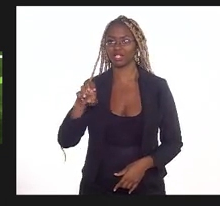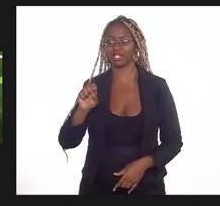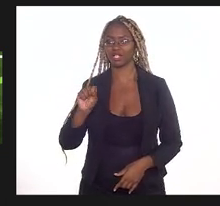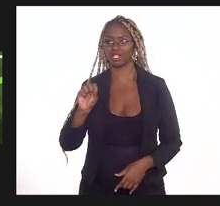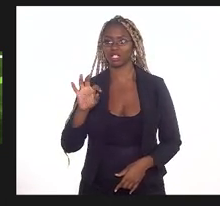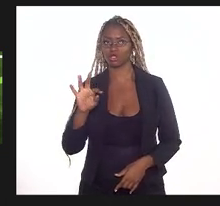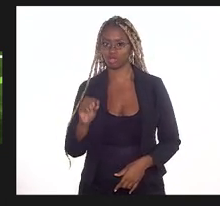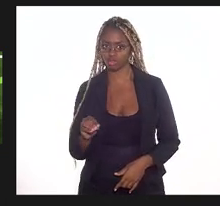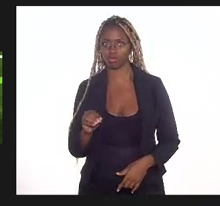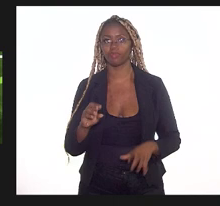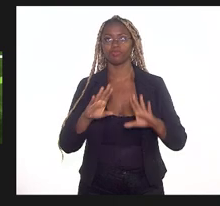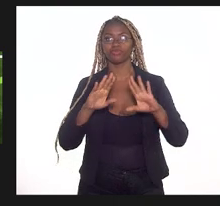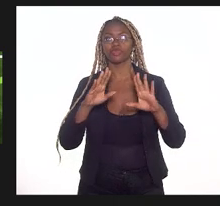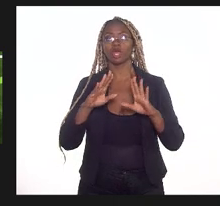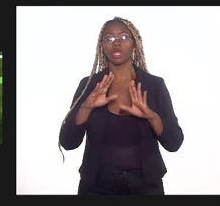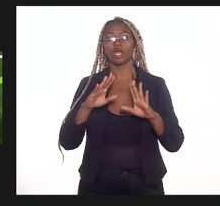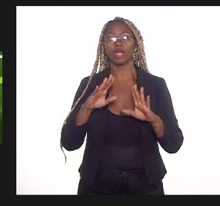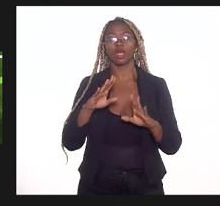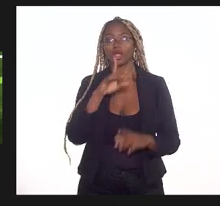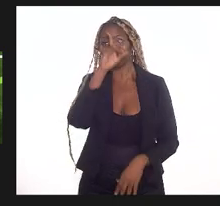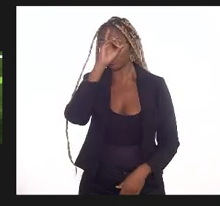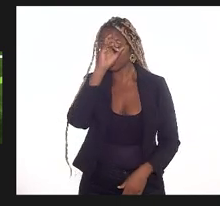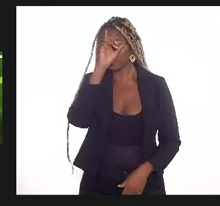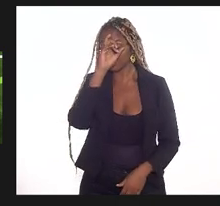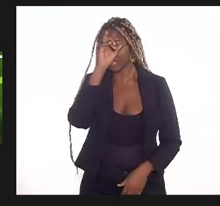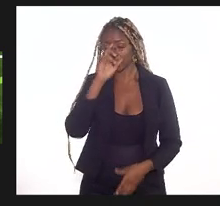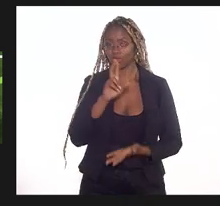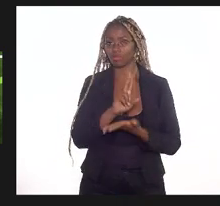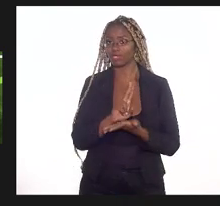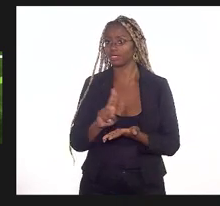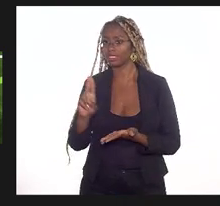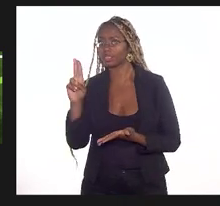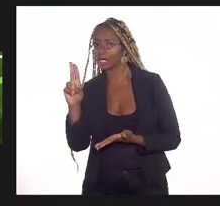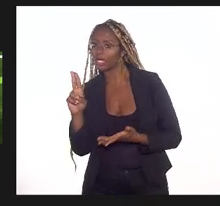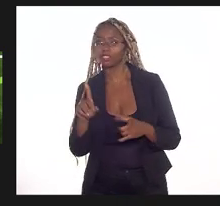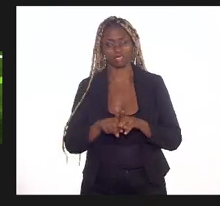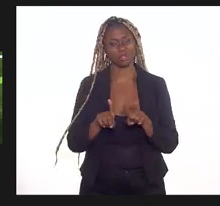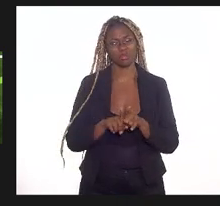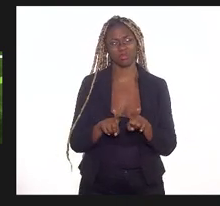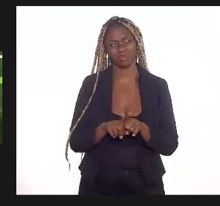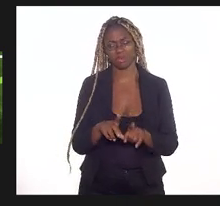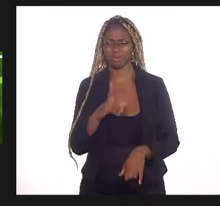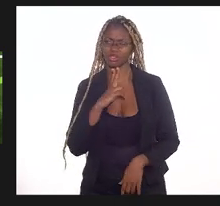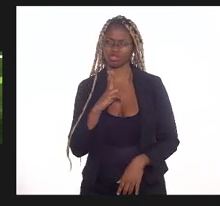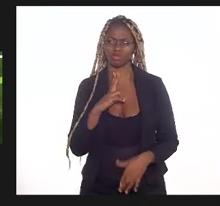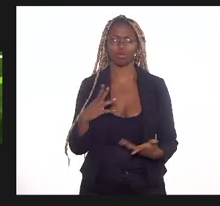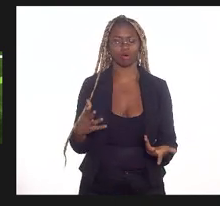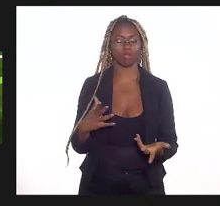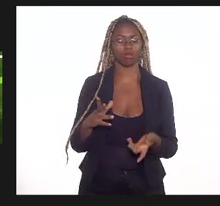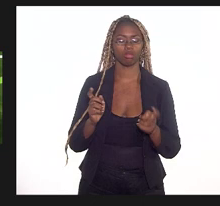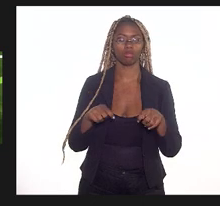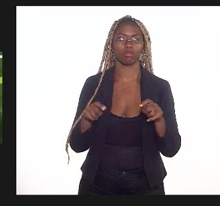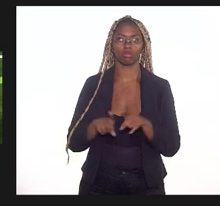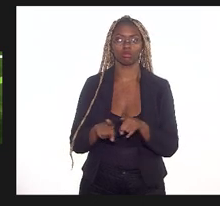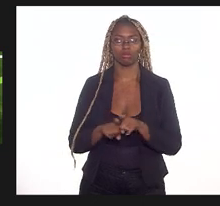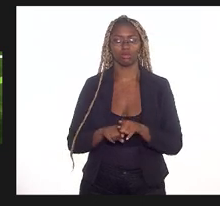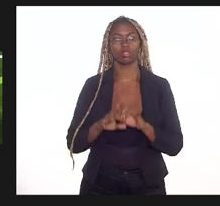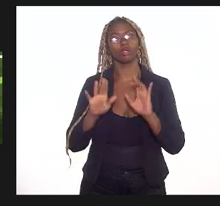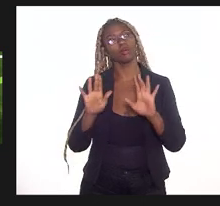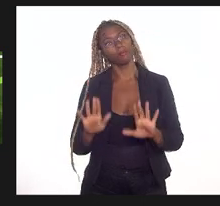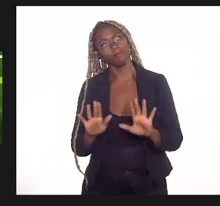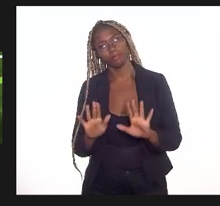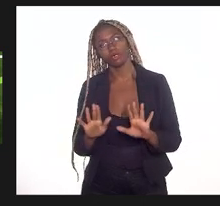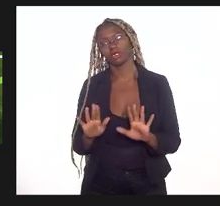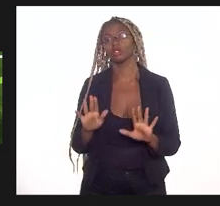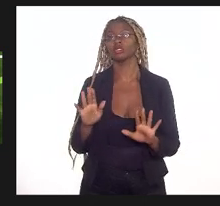uma maneira geral, estão muito envolvidos, até as universidades particulares, e nesse levantamento que a gente fez, a gente identificou quais são esses